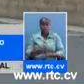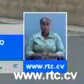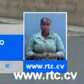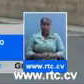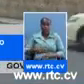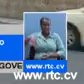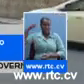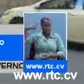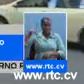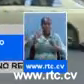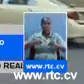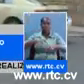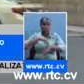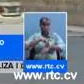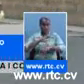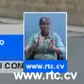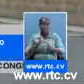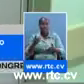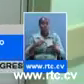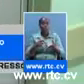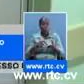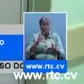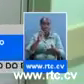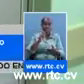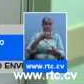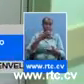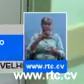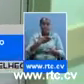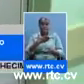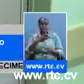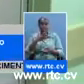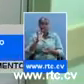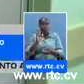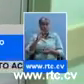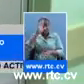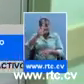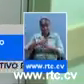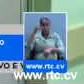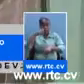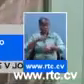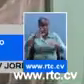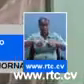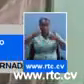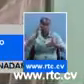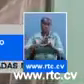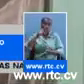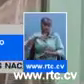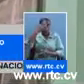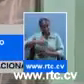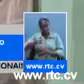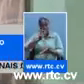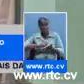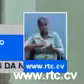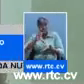Desde o início da epidemia já se contam 374 casos de paludismo na cidade da Praia. Só nesta semana registaram-se 38